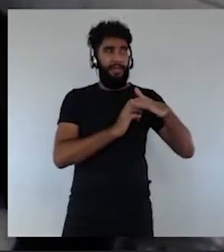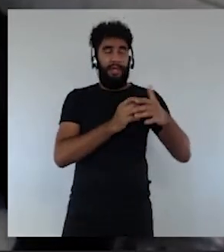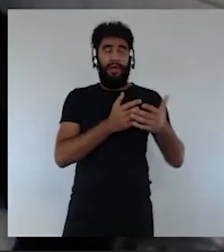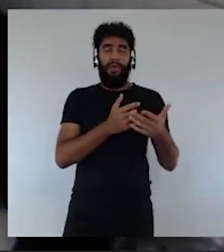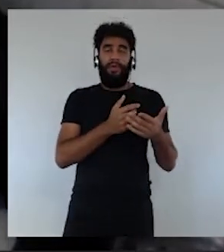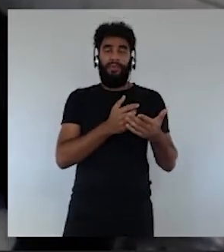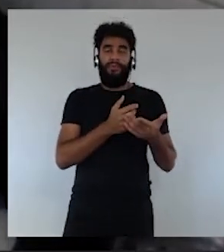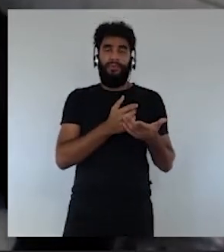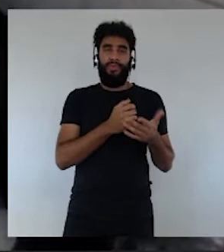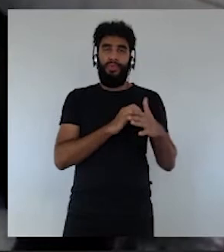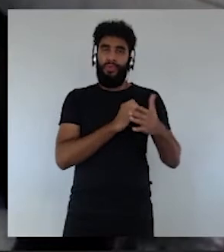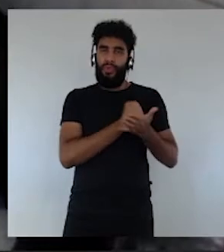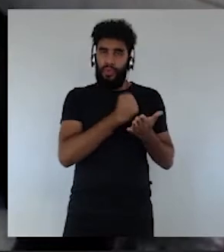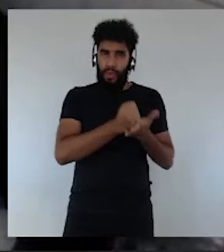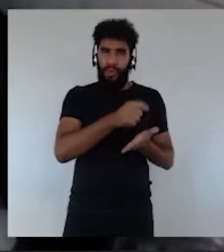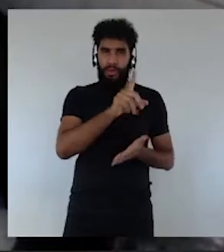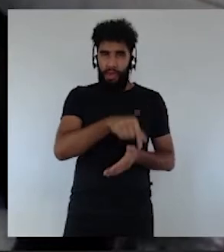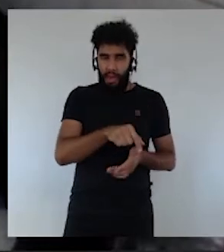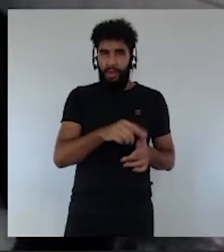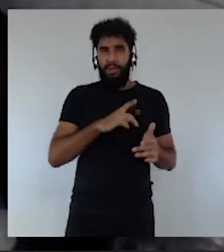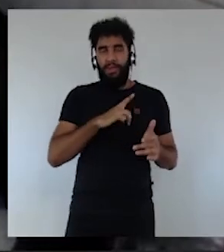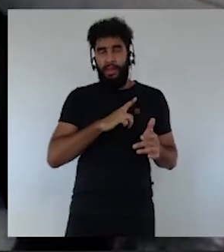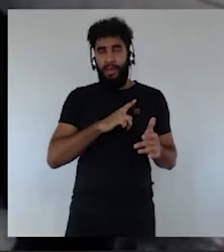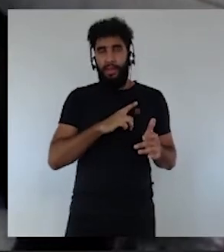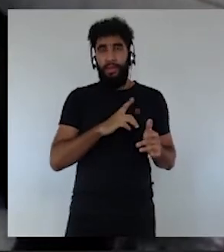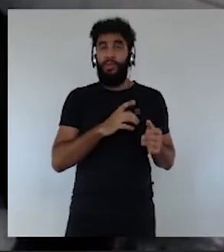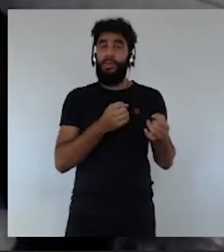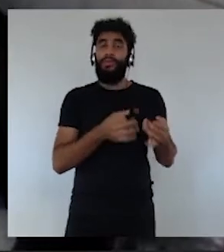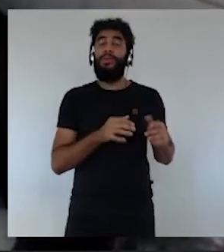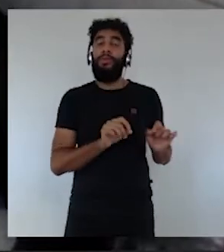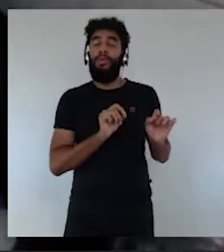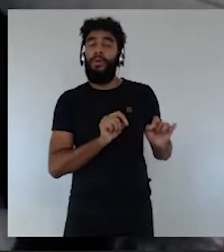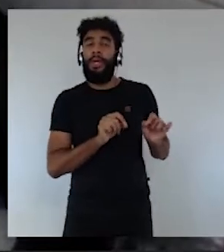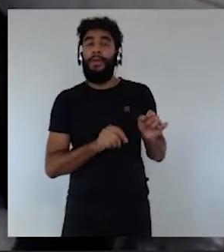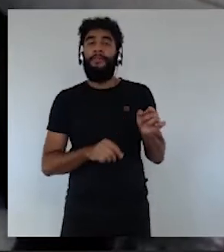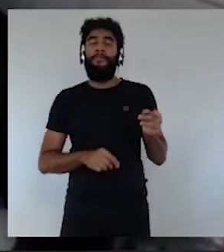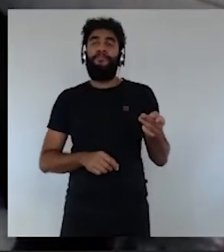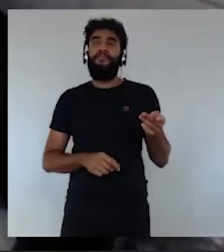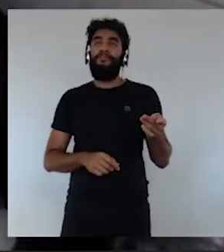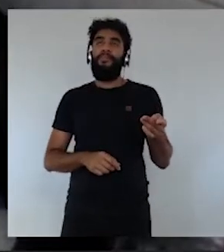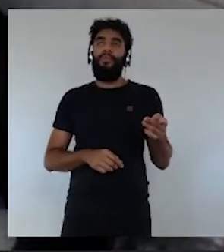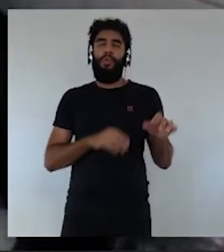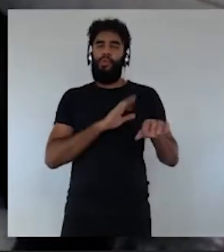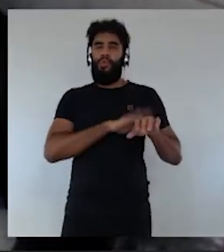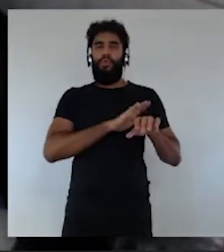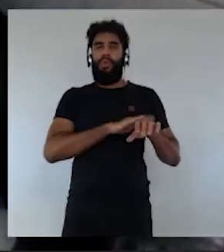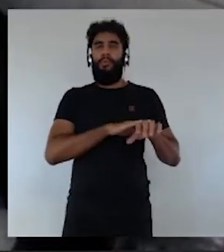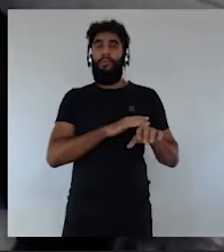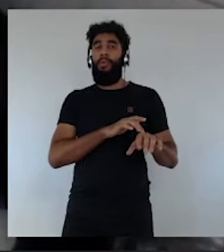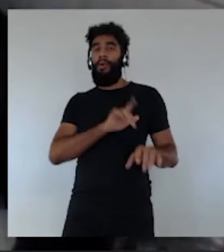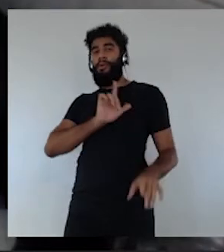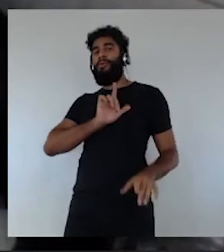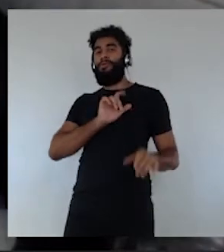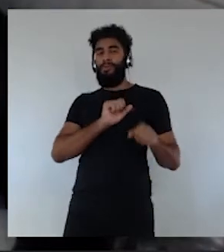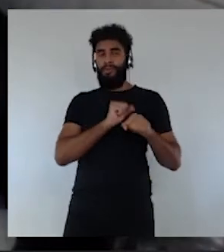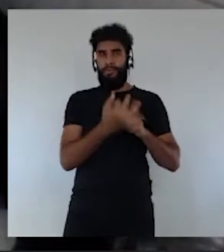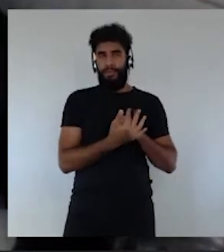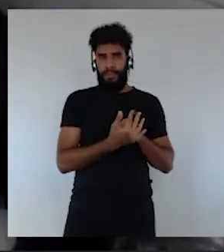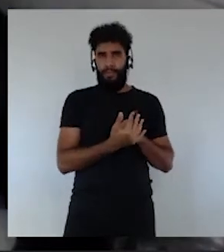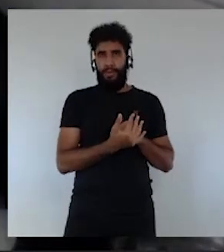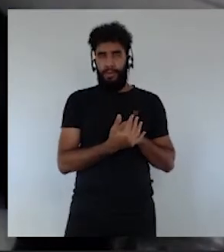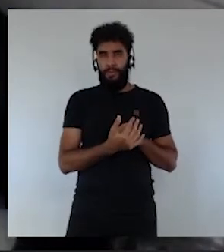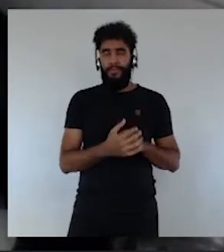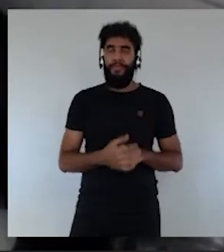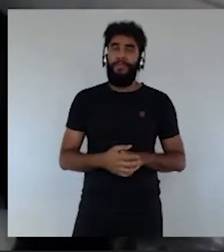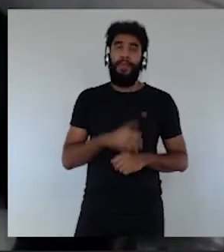contratos empresariais, quando eles são firmados, e aí nós estamos falando do momento anterior à pandemia, eles são firmados com a mesma